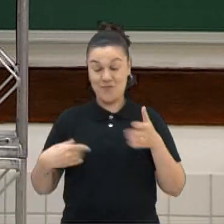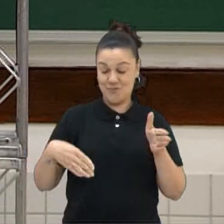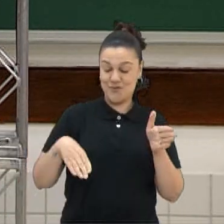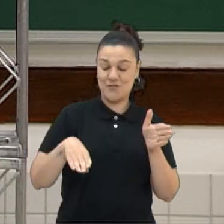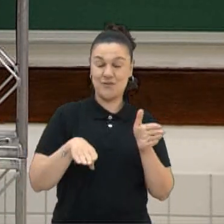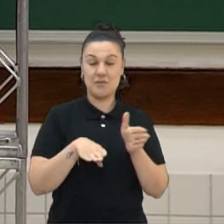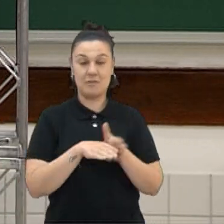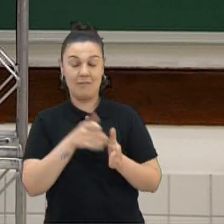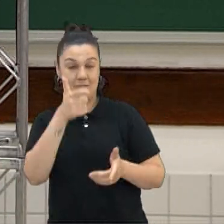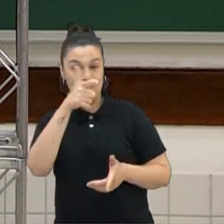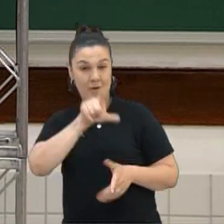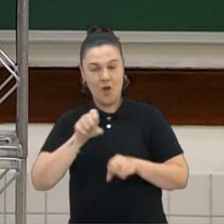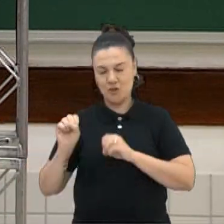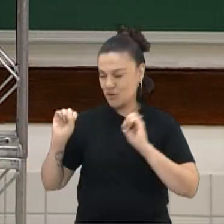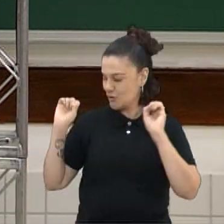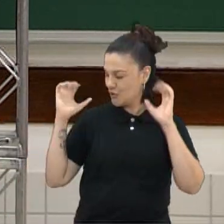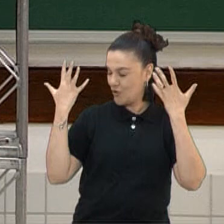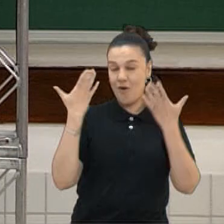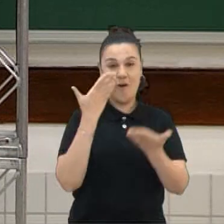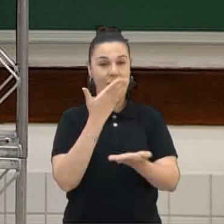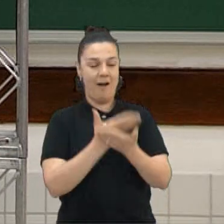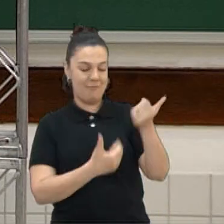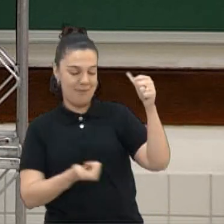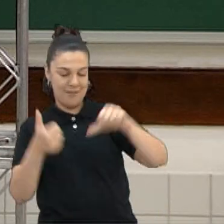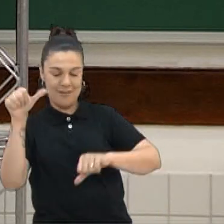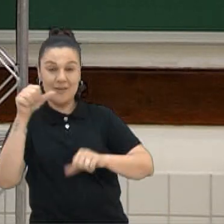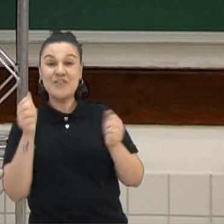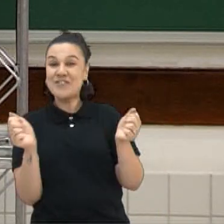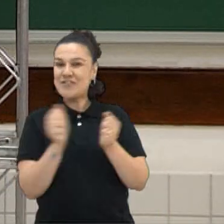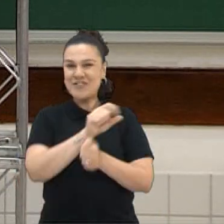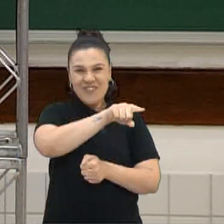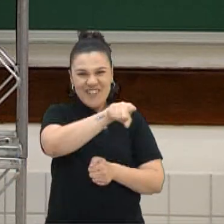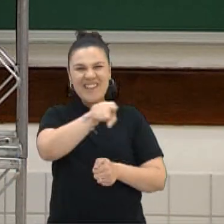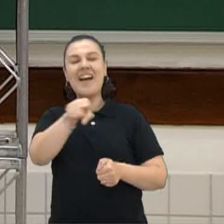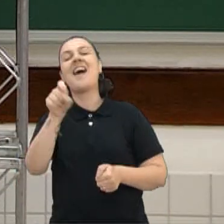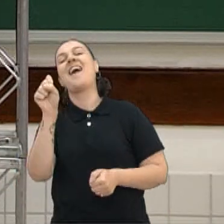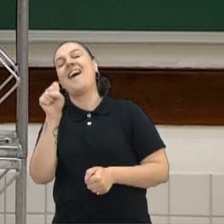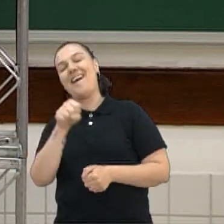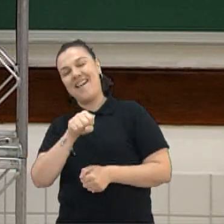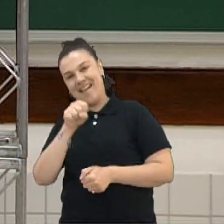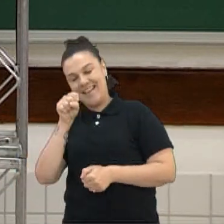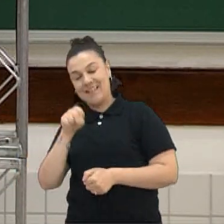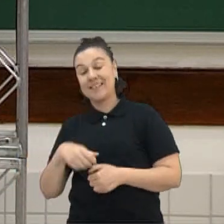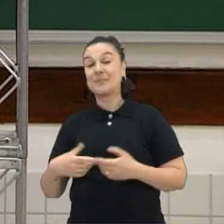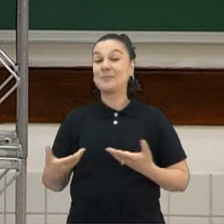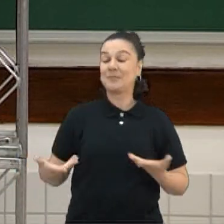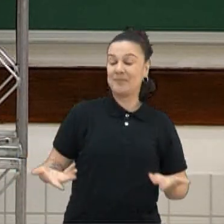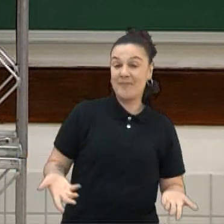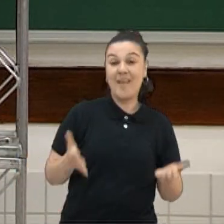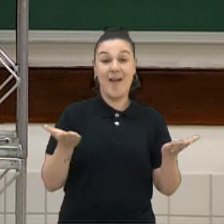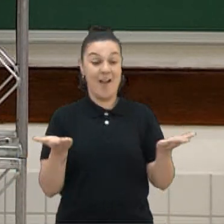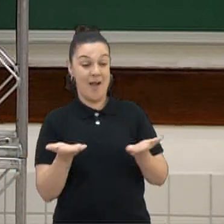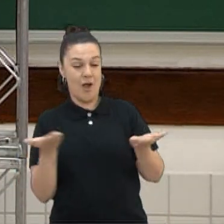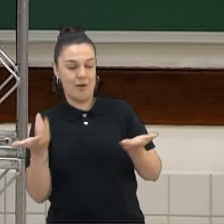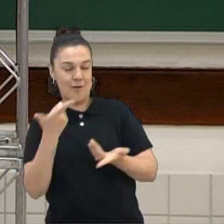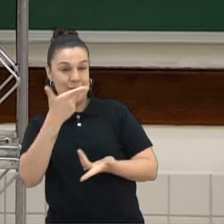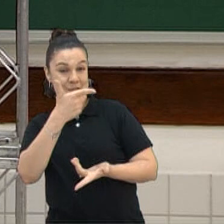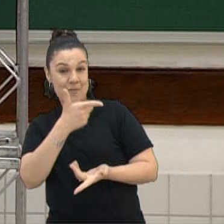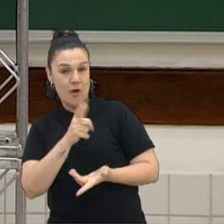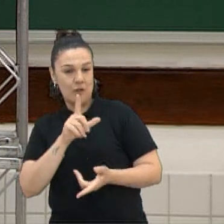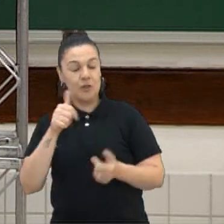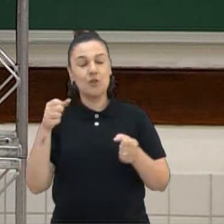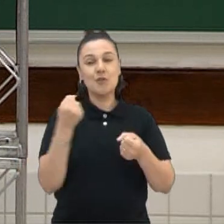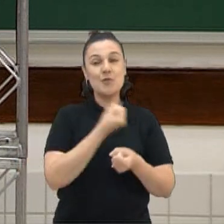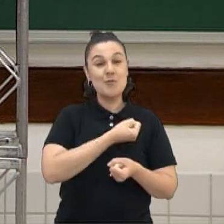aqui para mais um show de química junto com vocês, né, rapaz, hein? Já vamos hoje, galera,